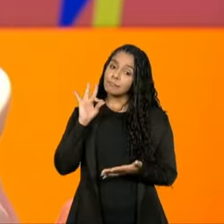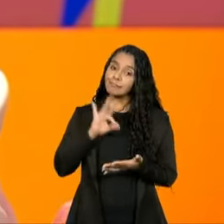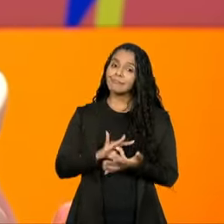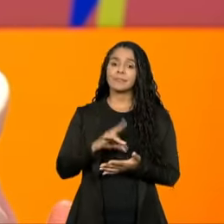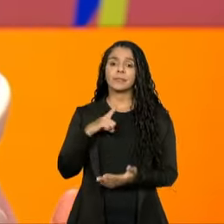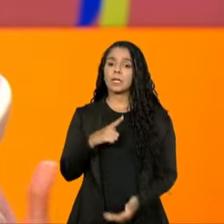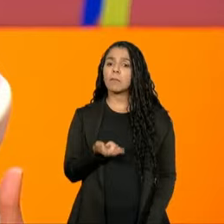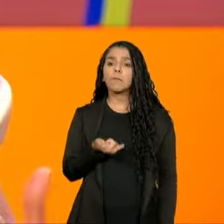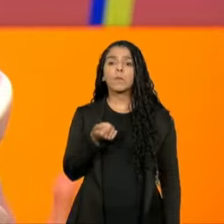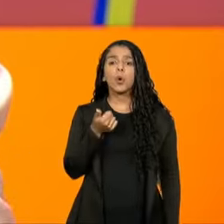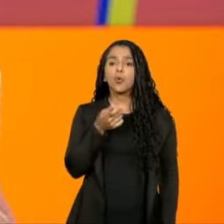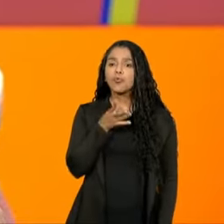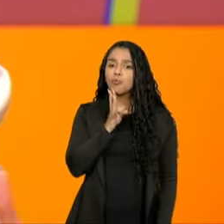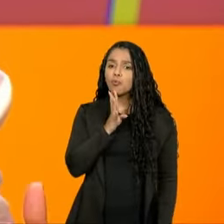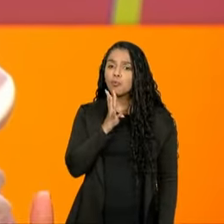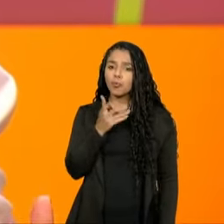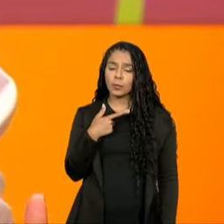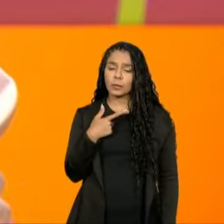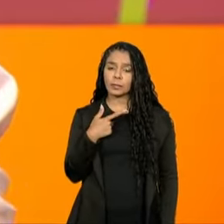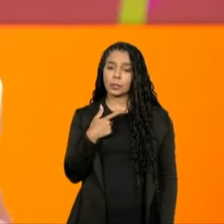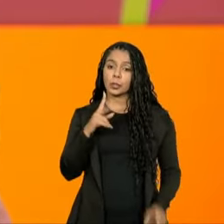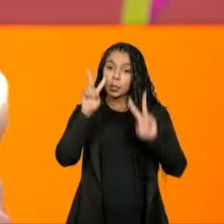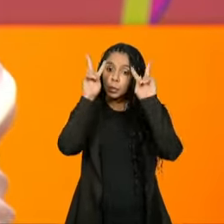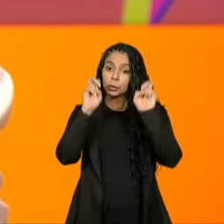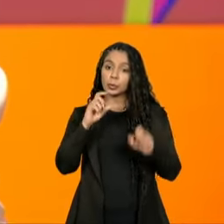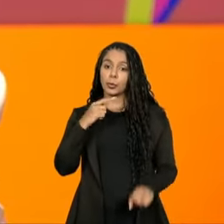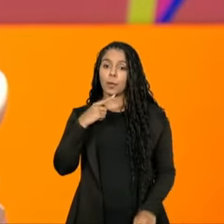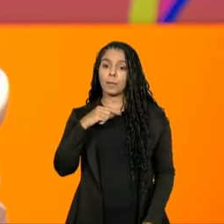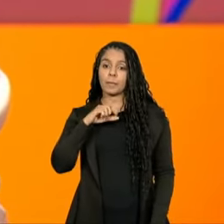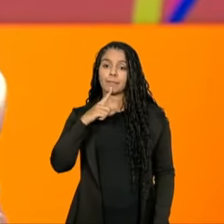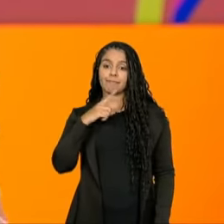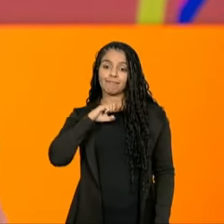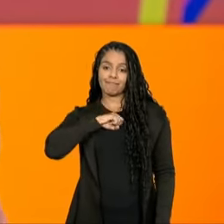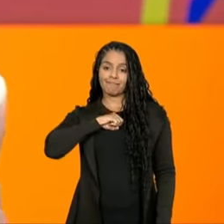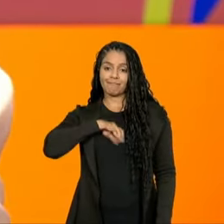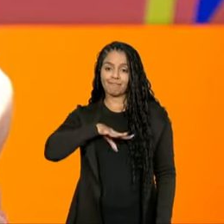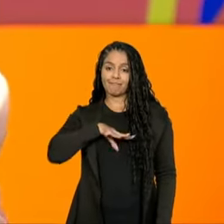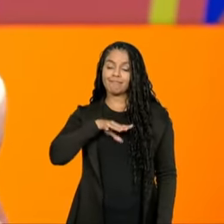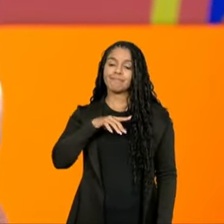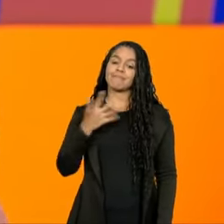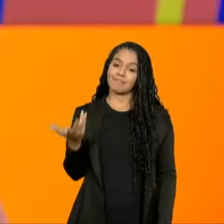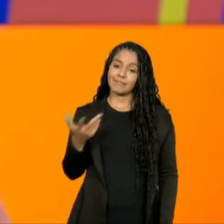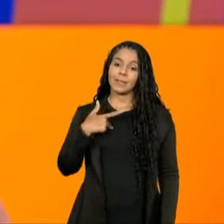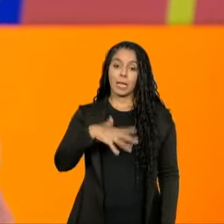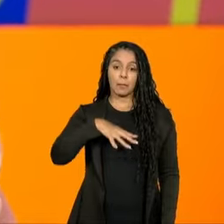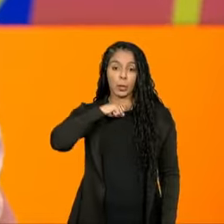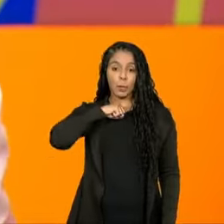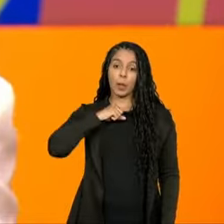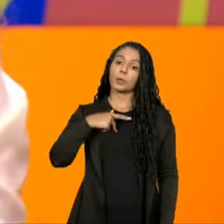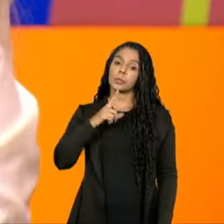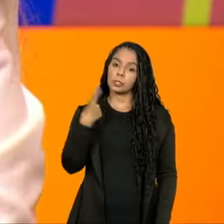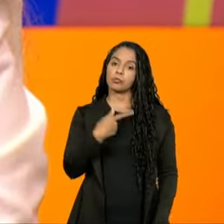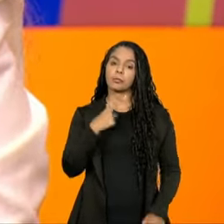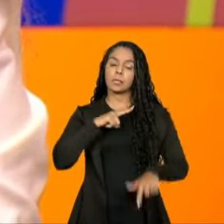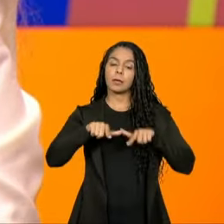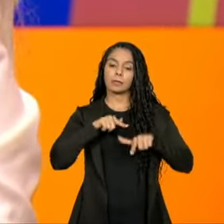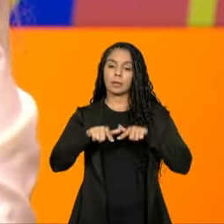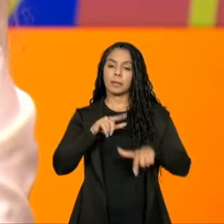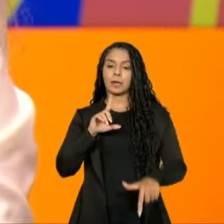tem pouco conhecimento menopausal, né? É pouco que a gente tem. A gente teve um trabalho muito importante, que foi o